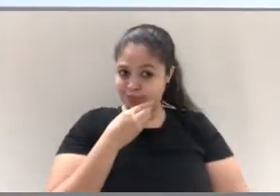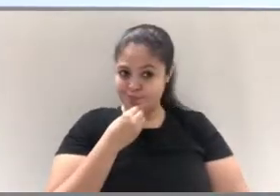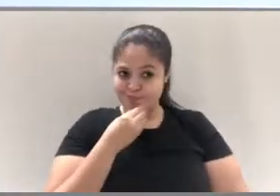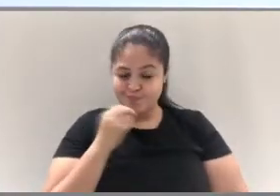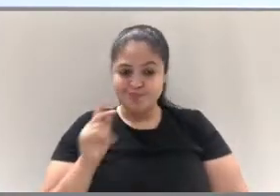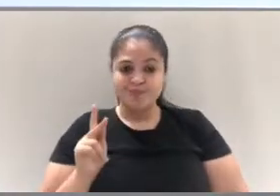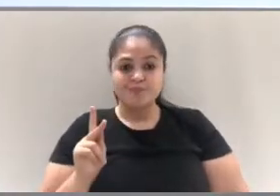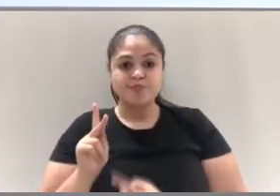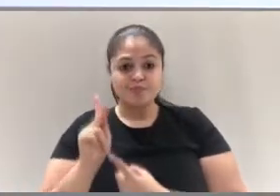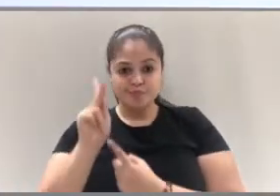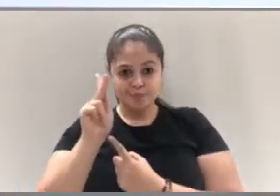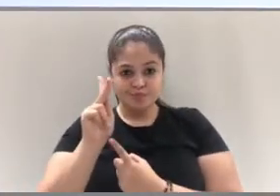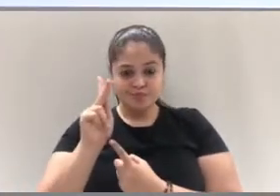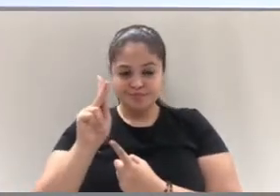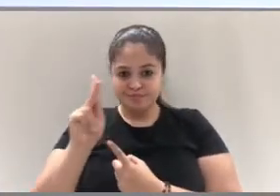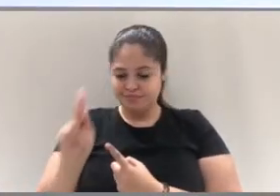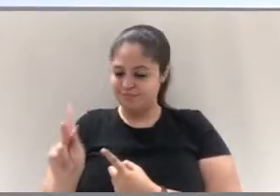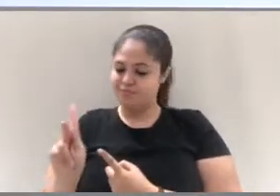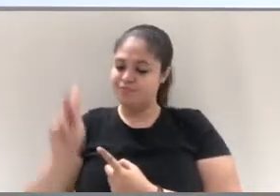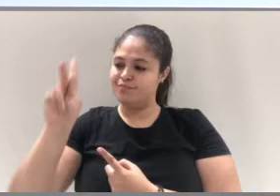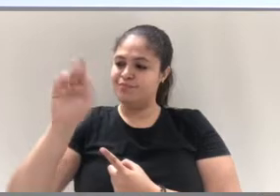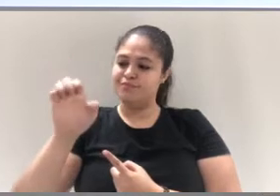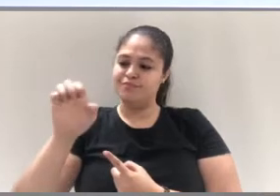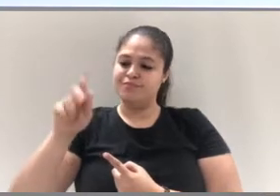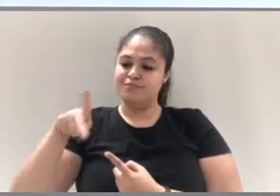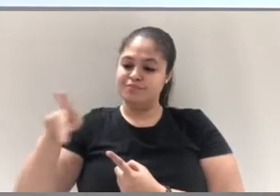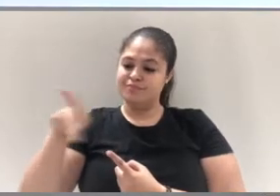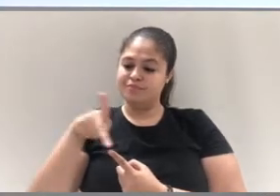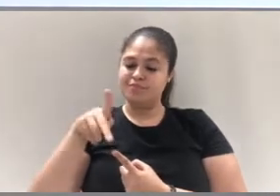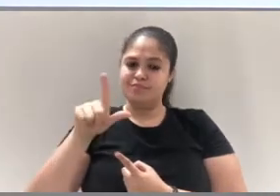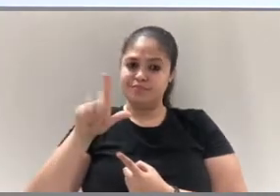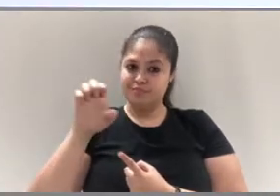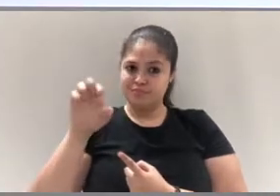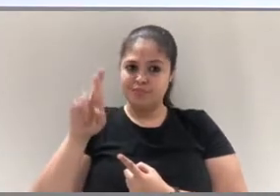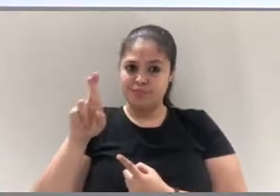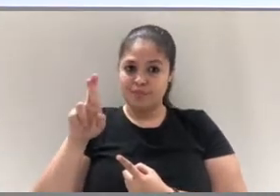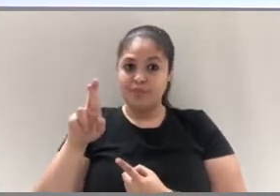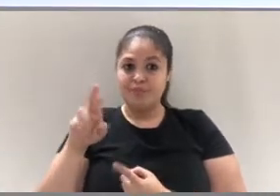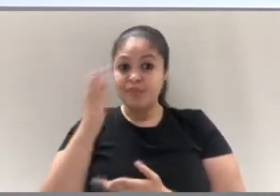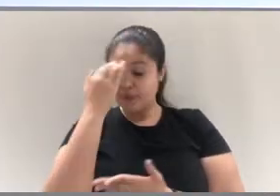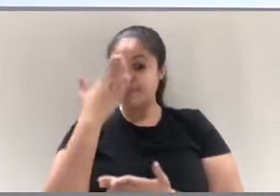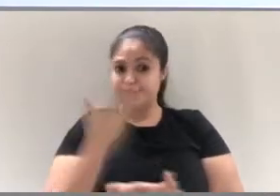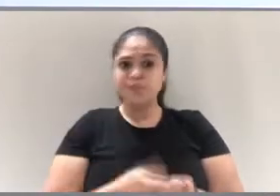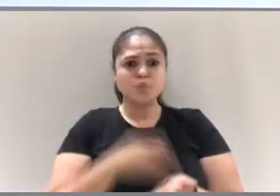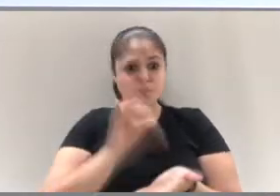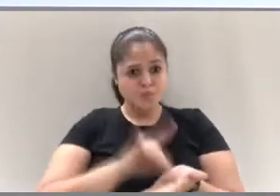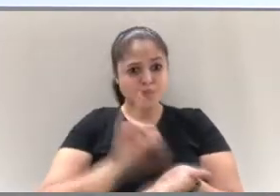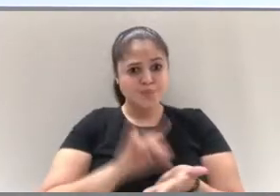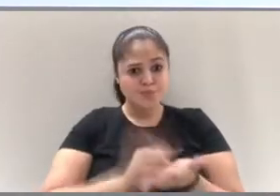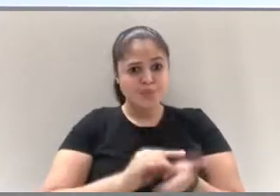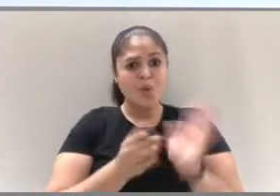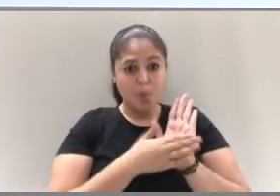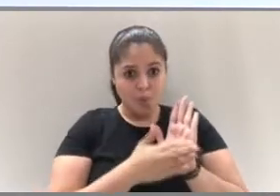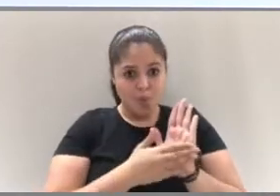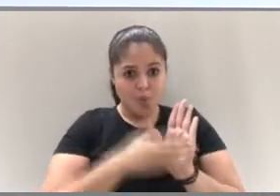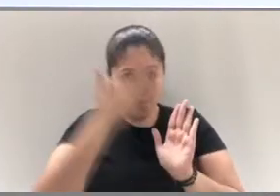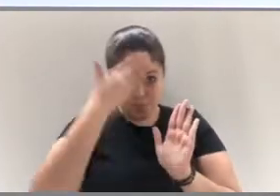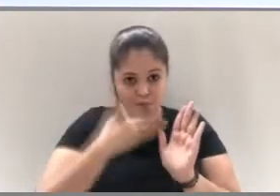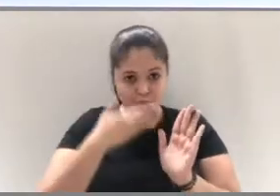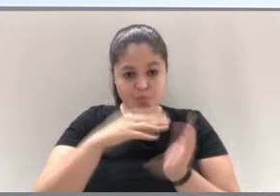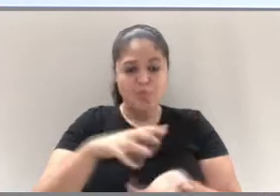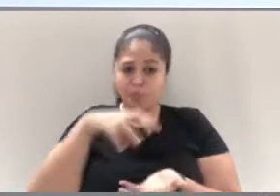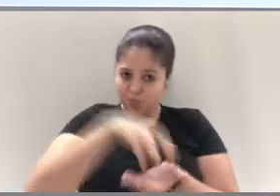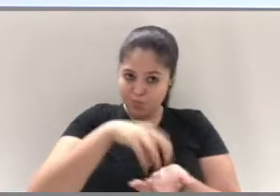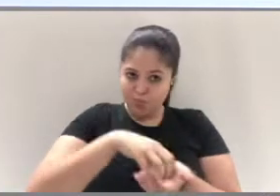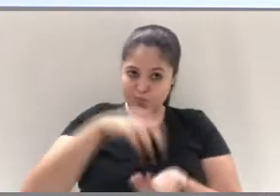Kepler, que acreditou realmente que a Terra não era o centro, e sim o Sol, e propôs a teoria